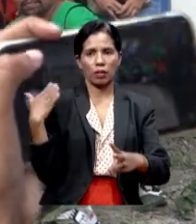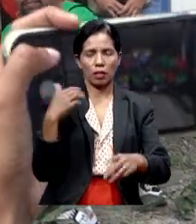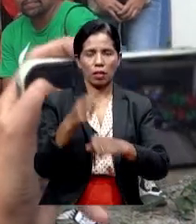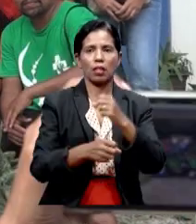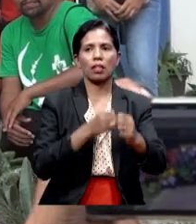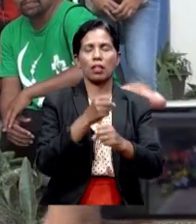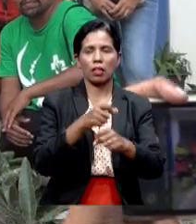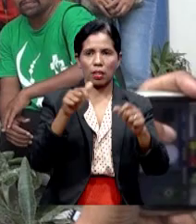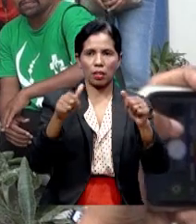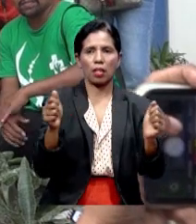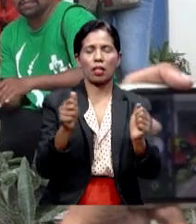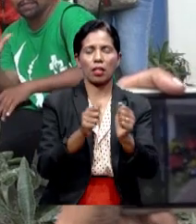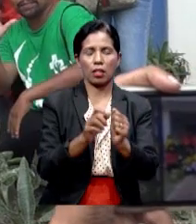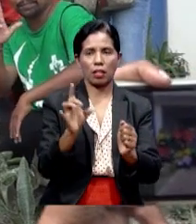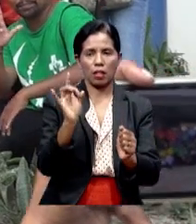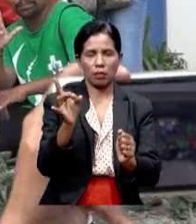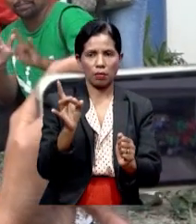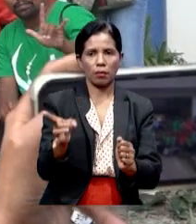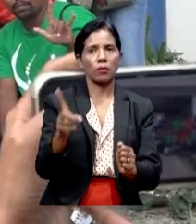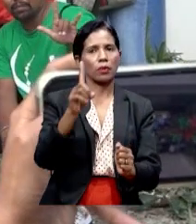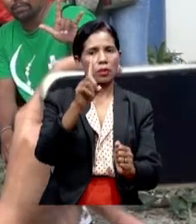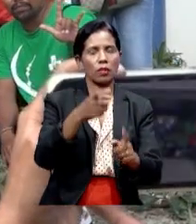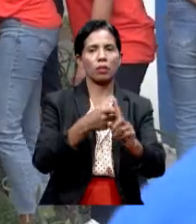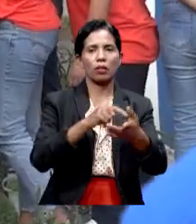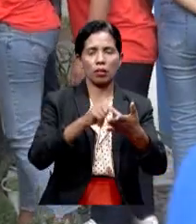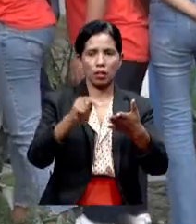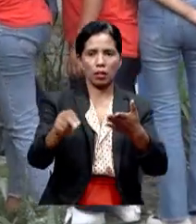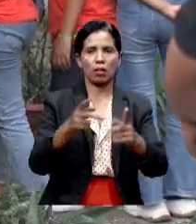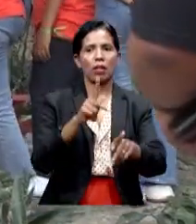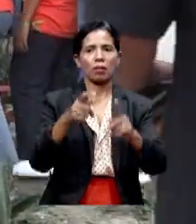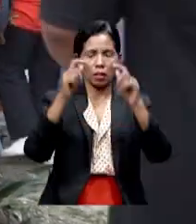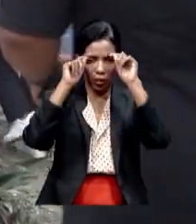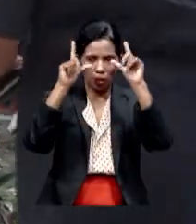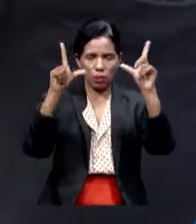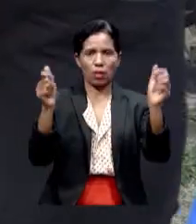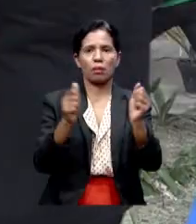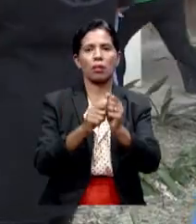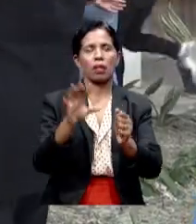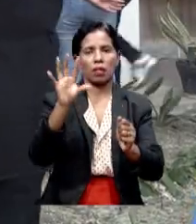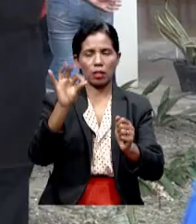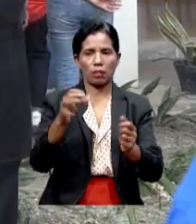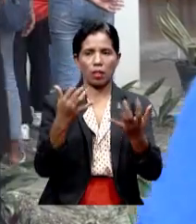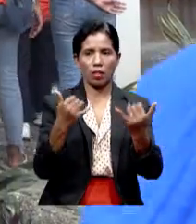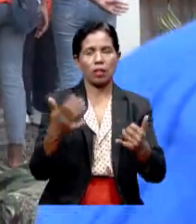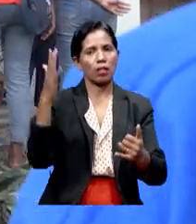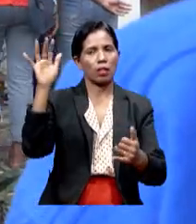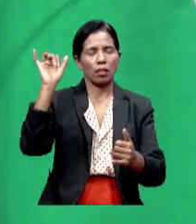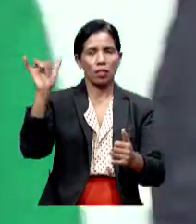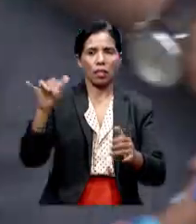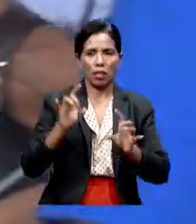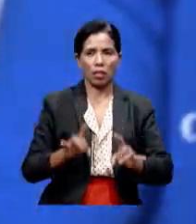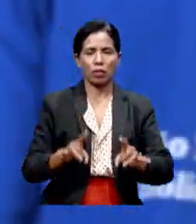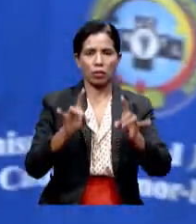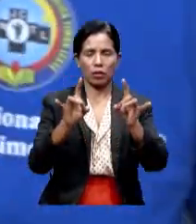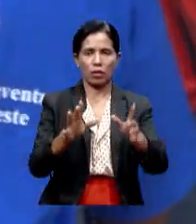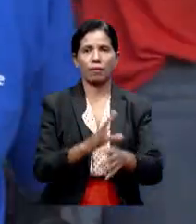ne hamutu kualo nulo resinida husi numero ne Peregrino Timoroan na insia daudaung ne iya hela Australia.